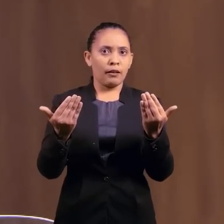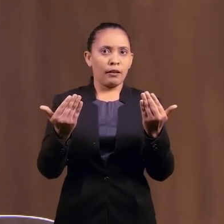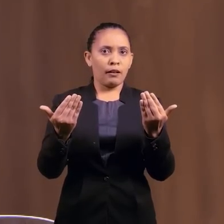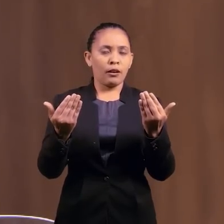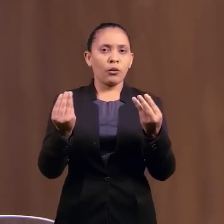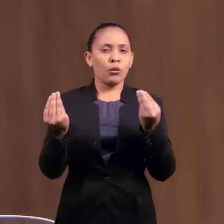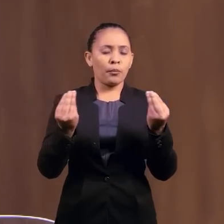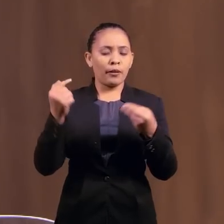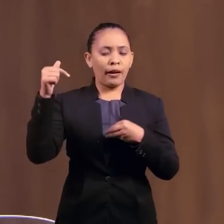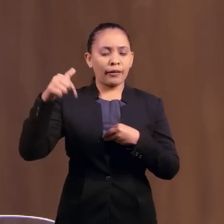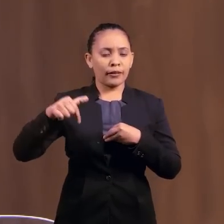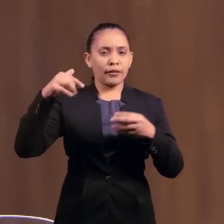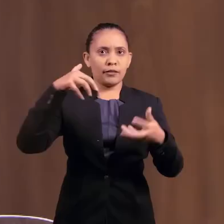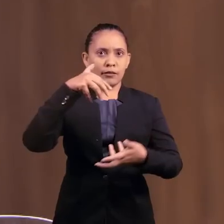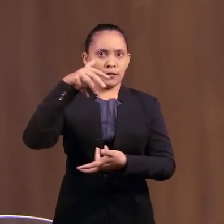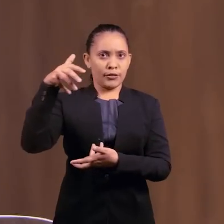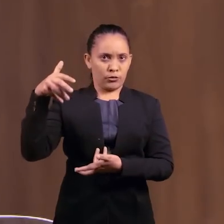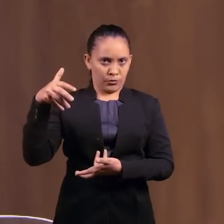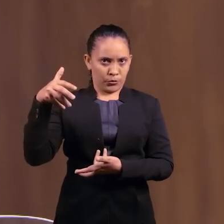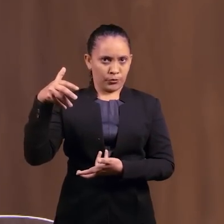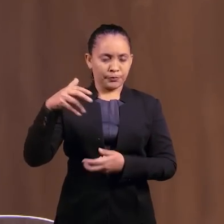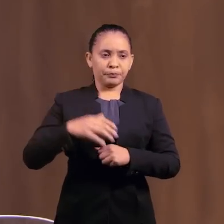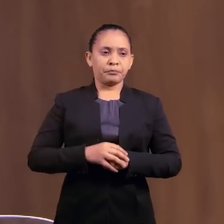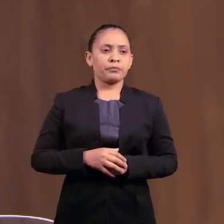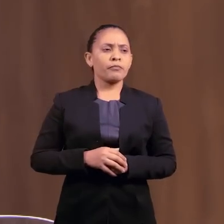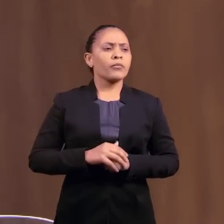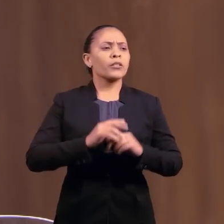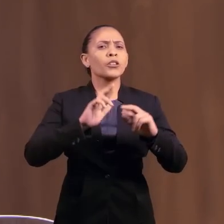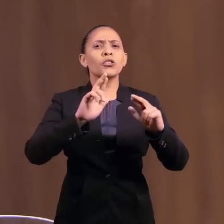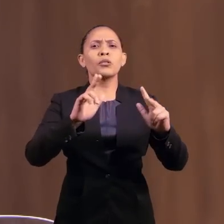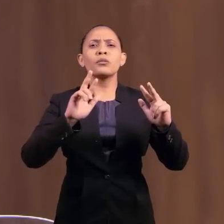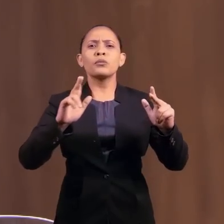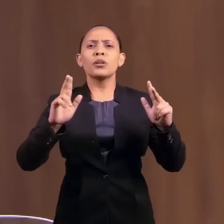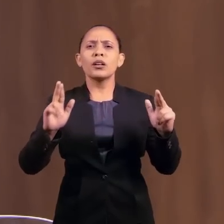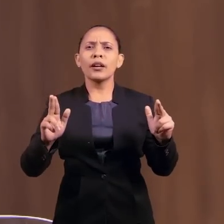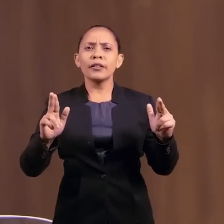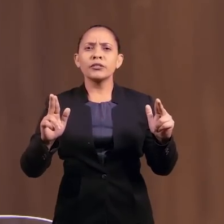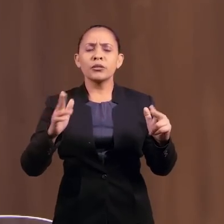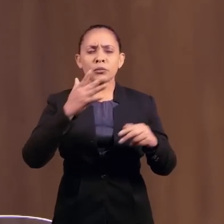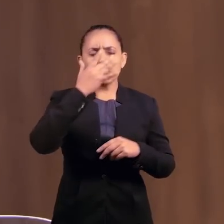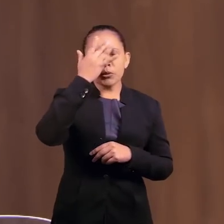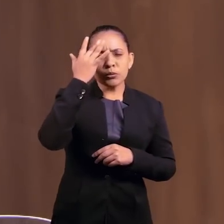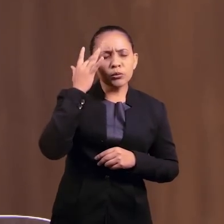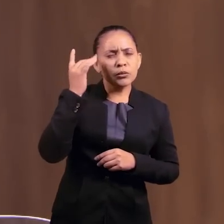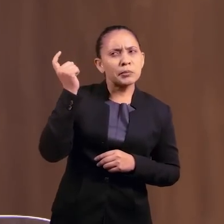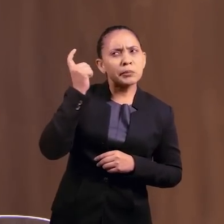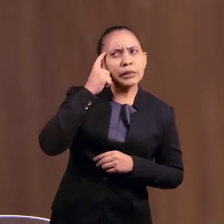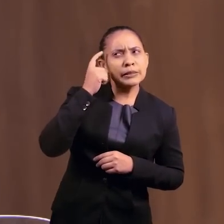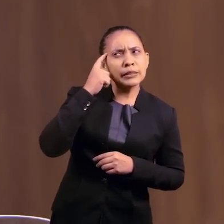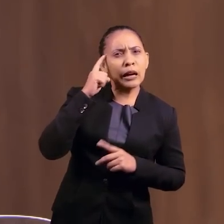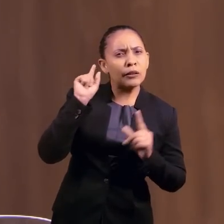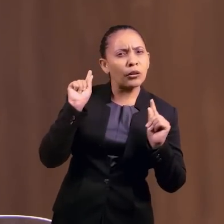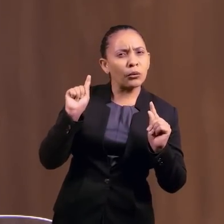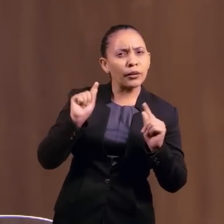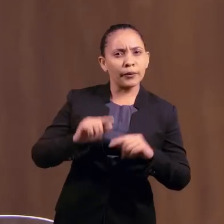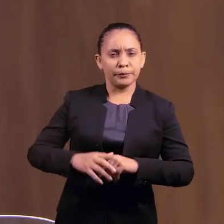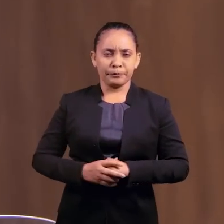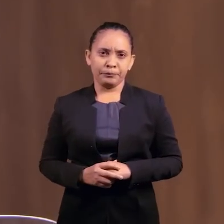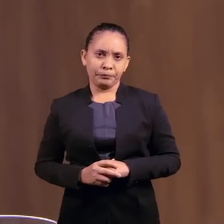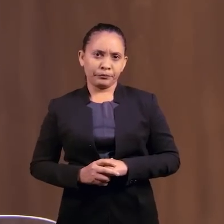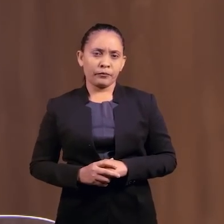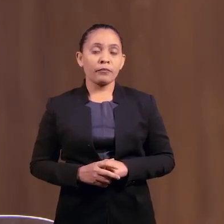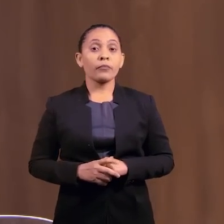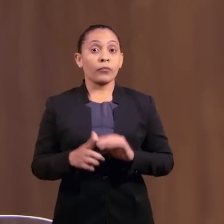aqui na Terra. Ao contrário do que alguns pensavam, inclusive gostaria